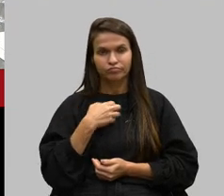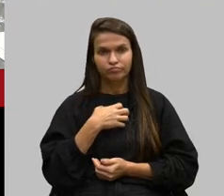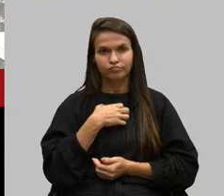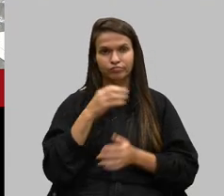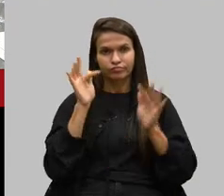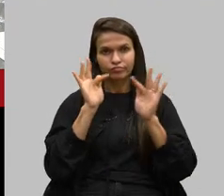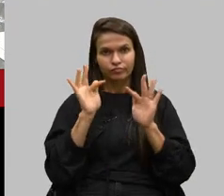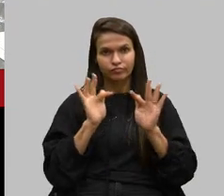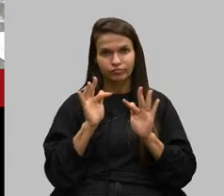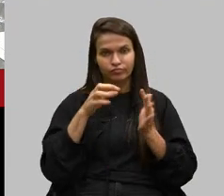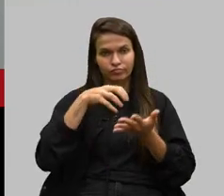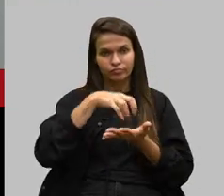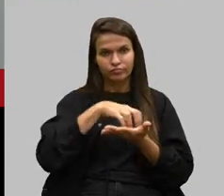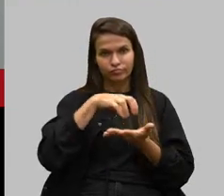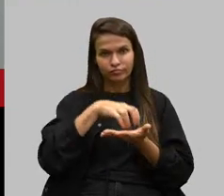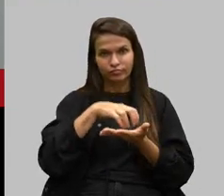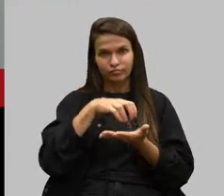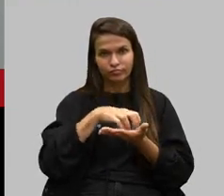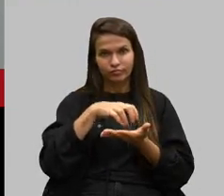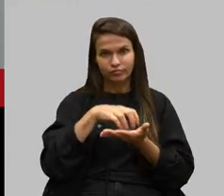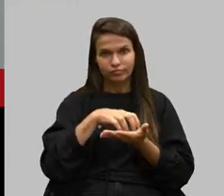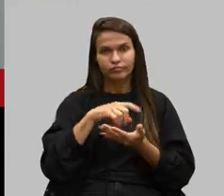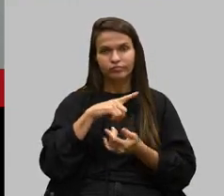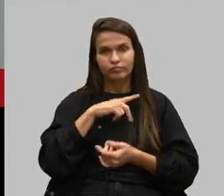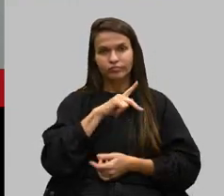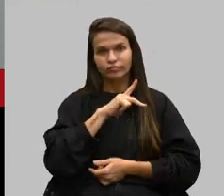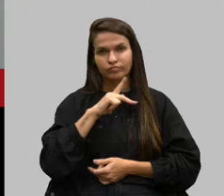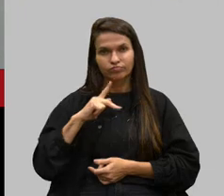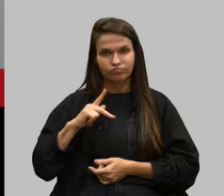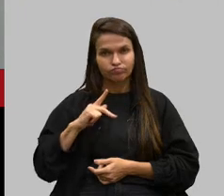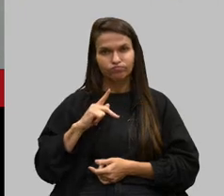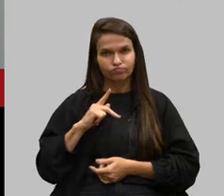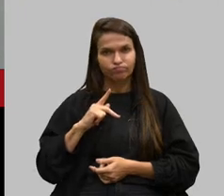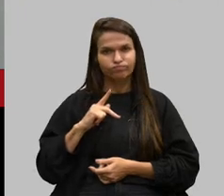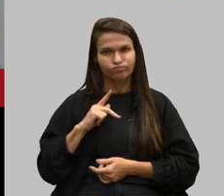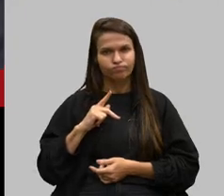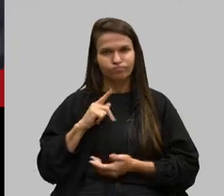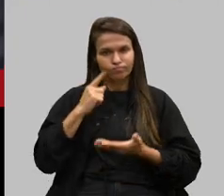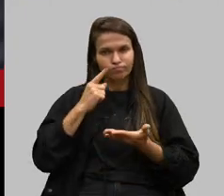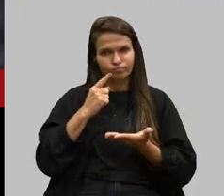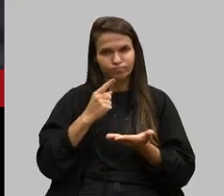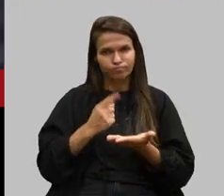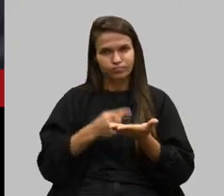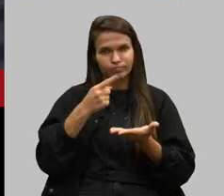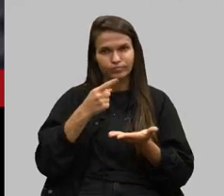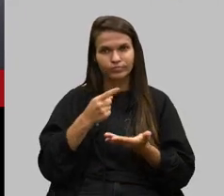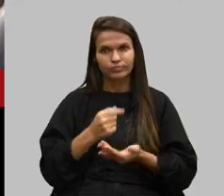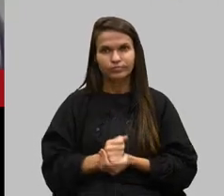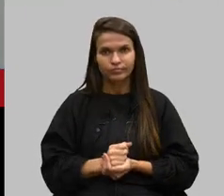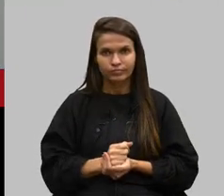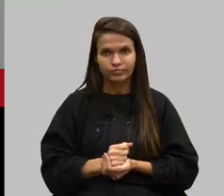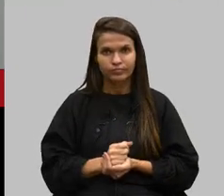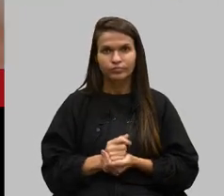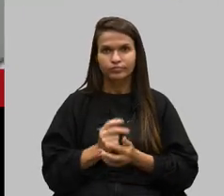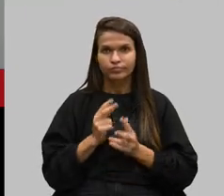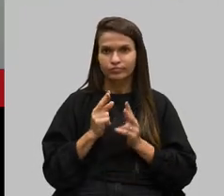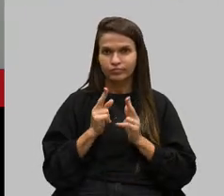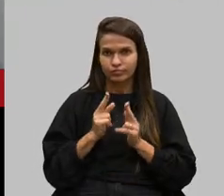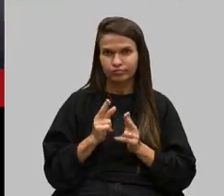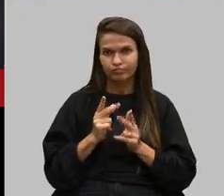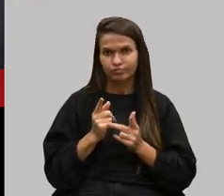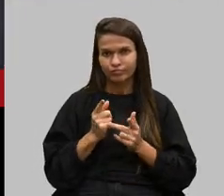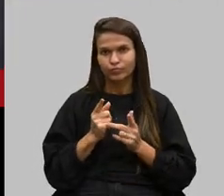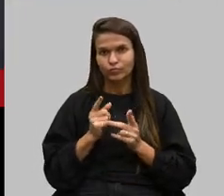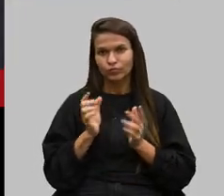nessa comissão tem um presidente extremamente condescendente deixa como o Arantes falou a turma da